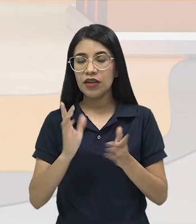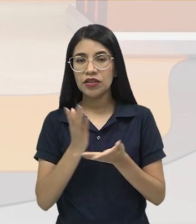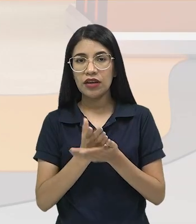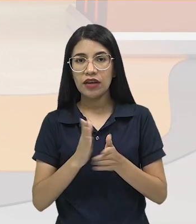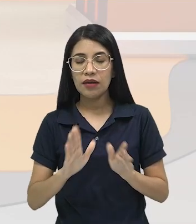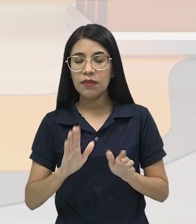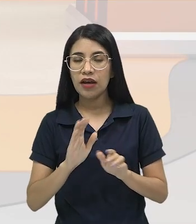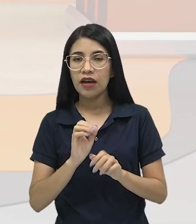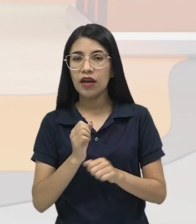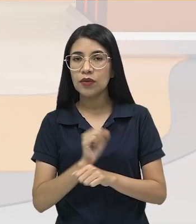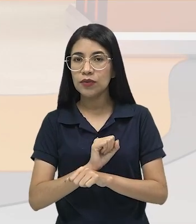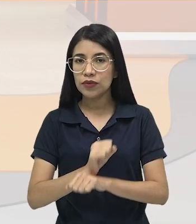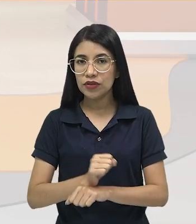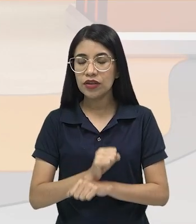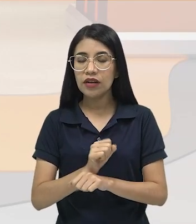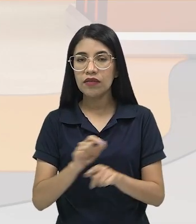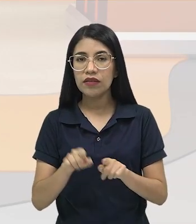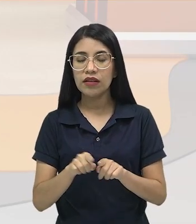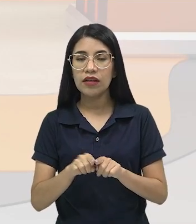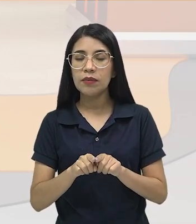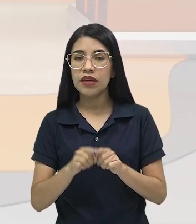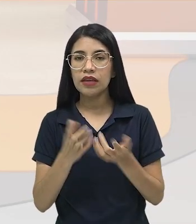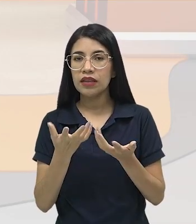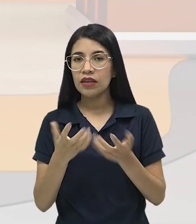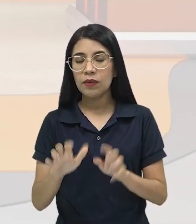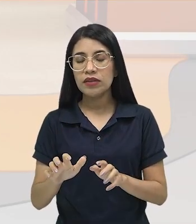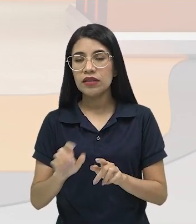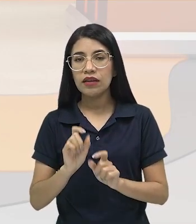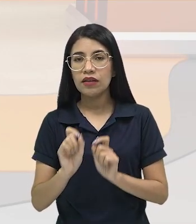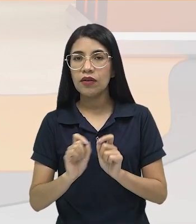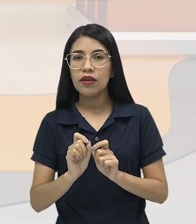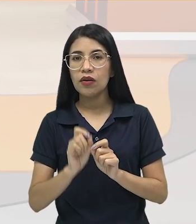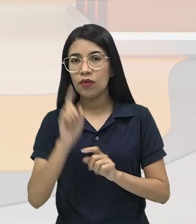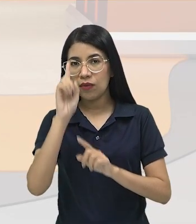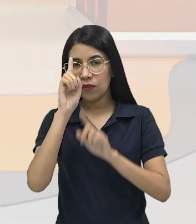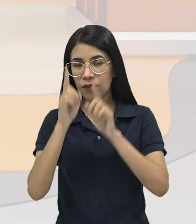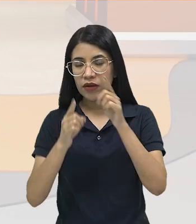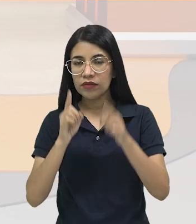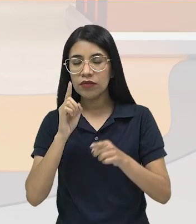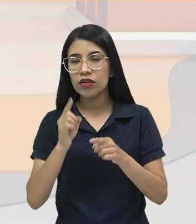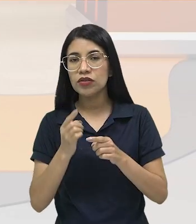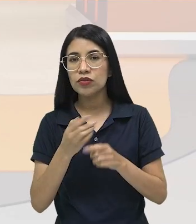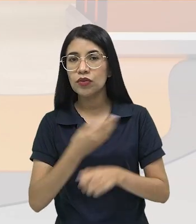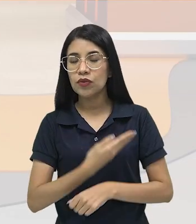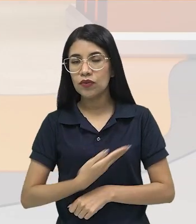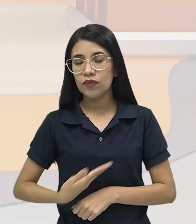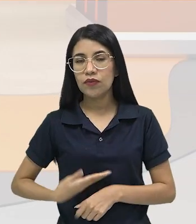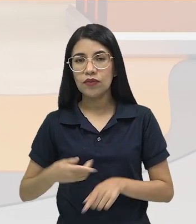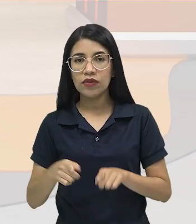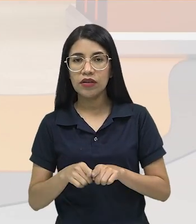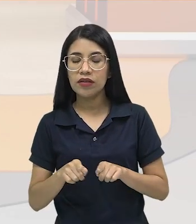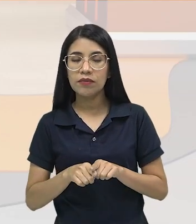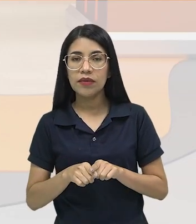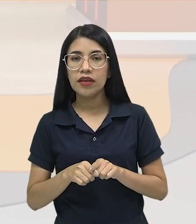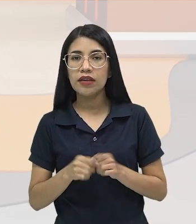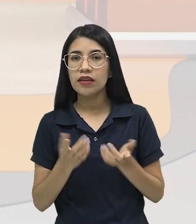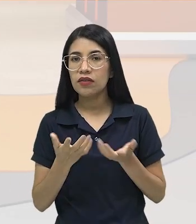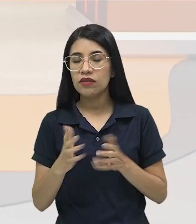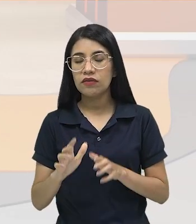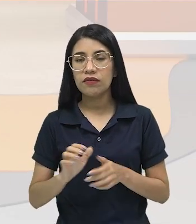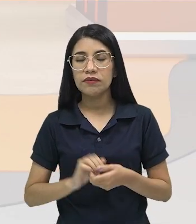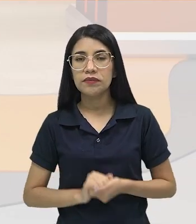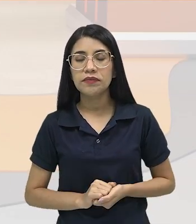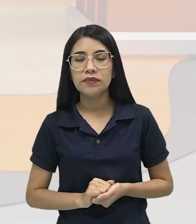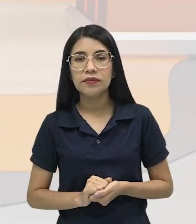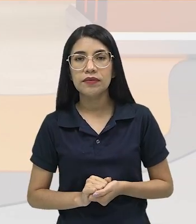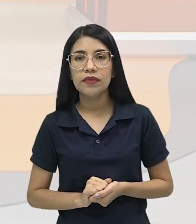escravidão, de não estar mais sujeito a formas de governo que mandam e desmandam apenas por sua vontade de querer dessa ou daquela